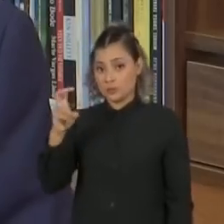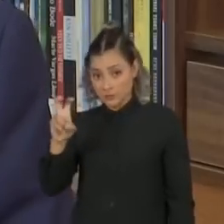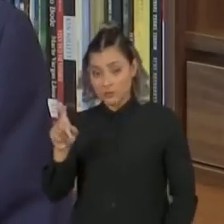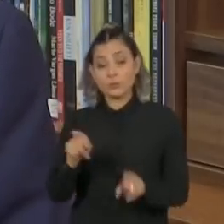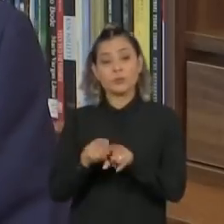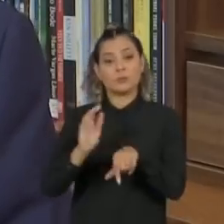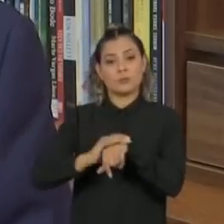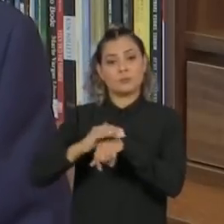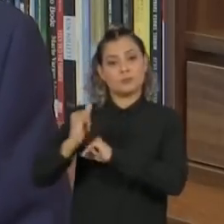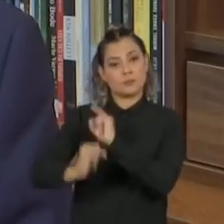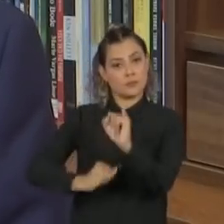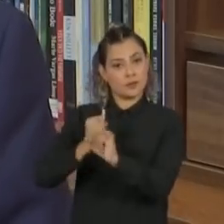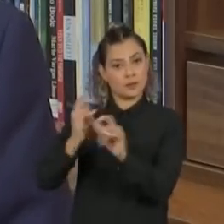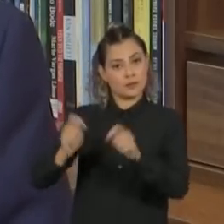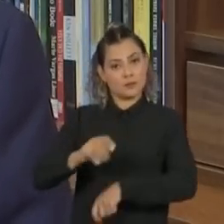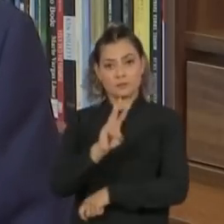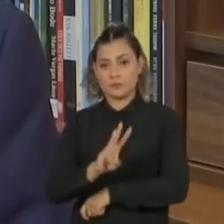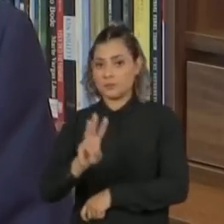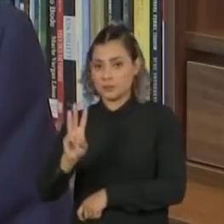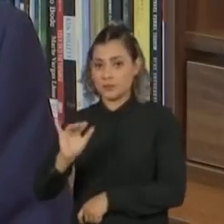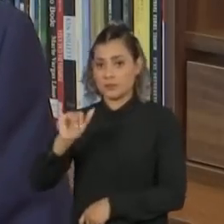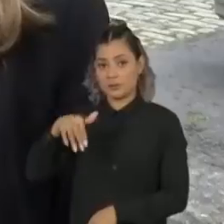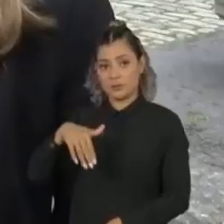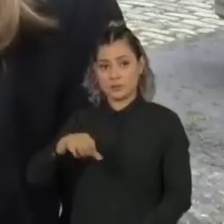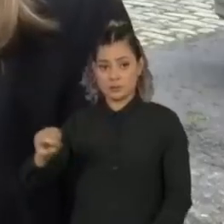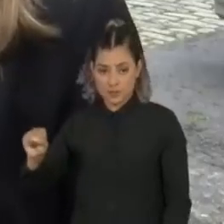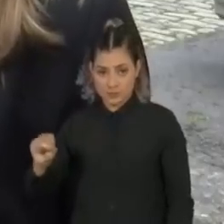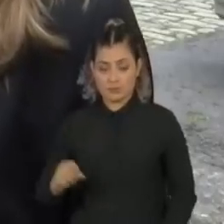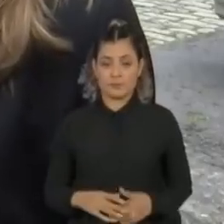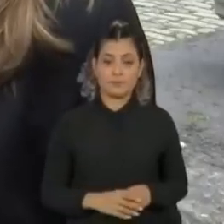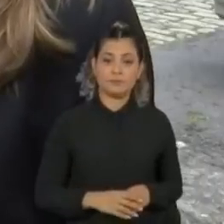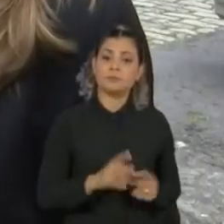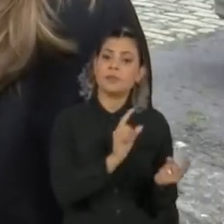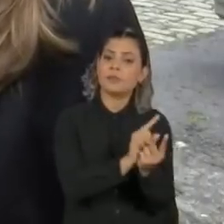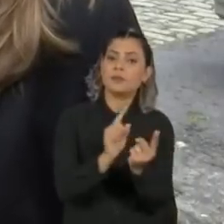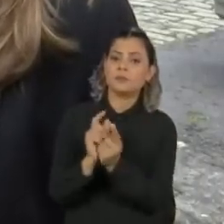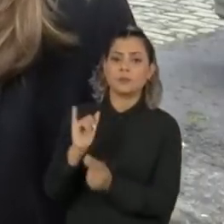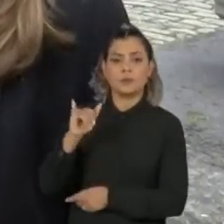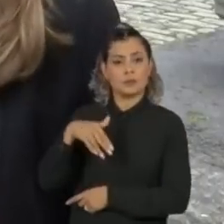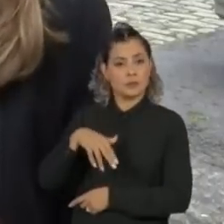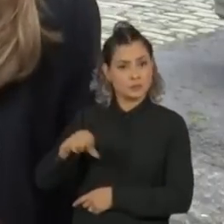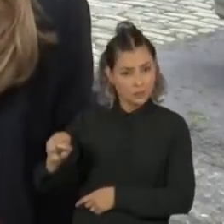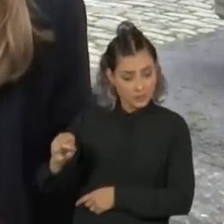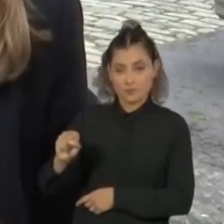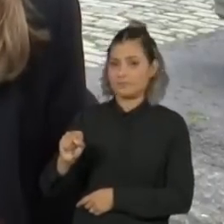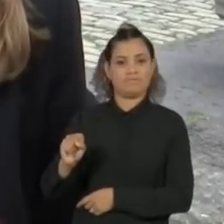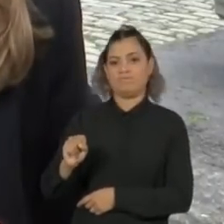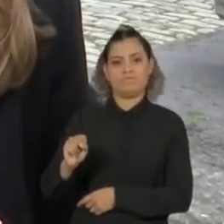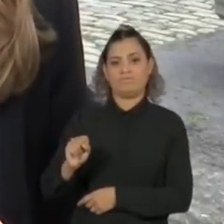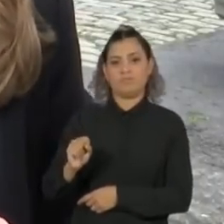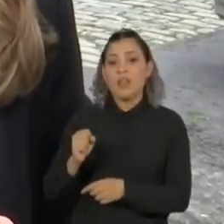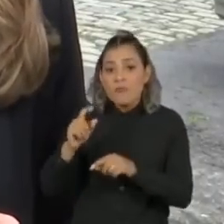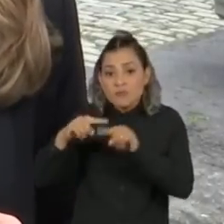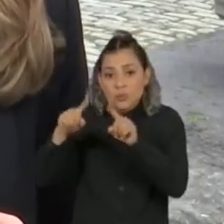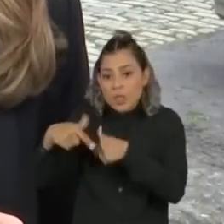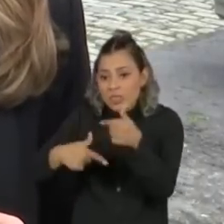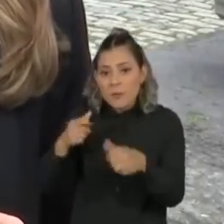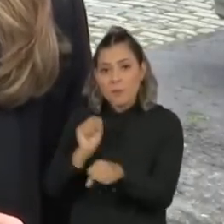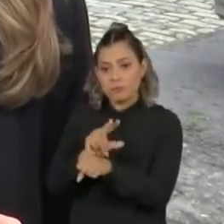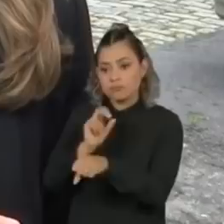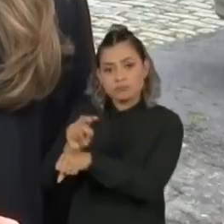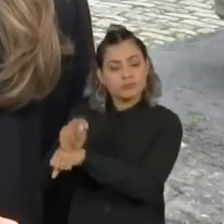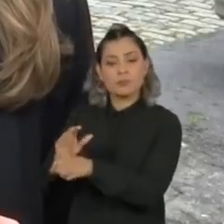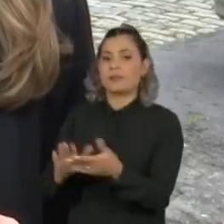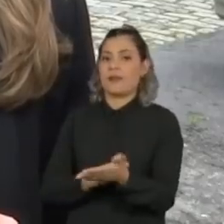própria internet, através do site do INSS. O atendimento do INSS ainda não ganhou reforços. 3 semanas após